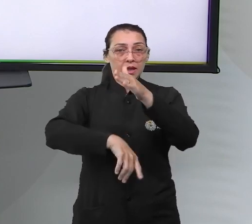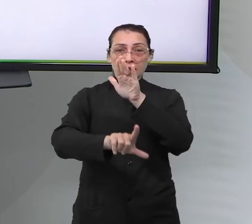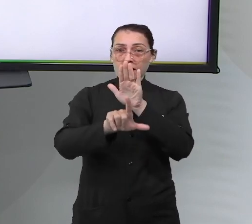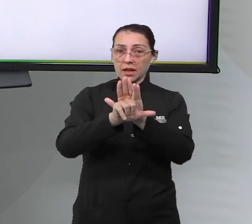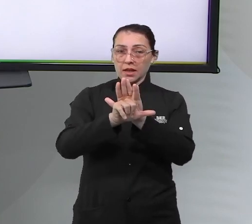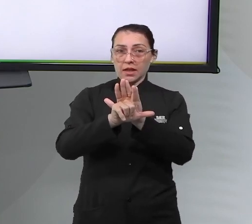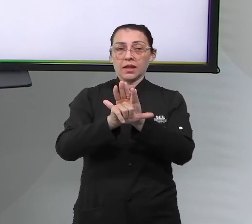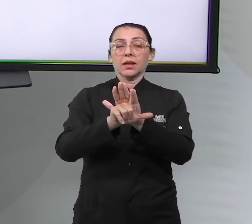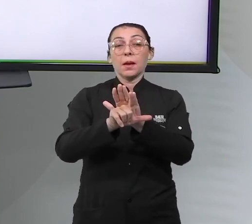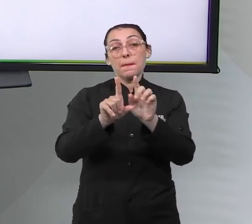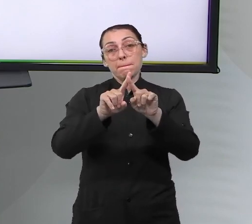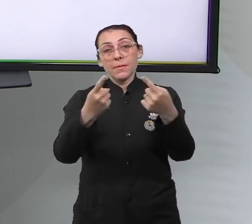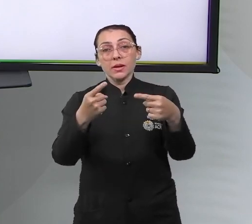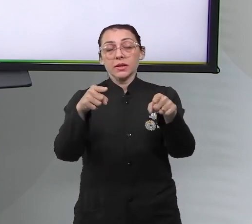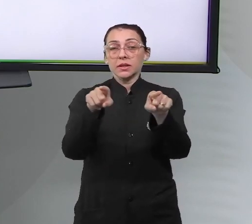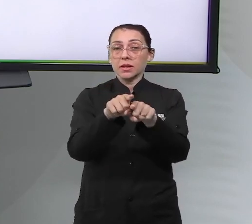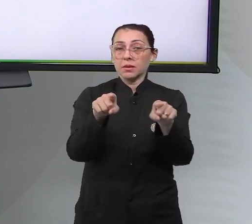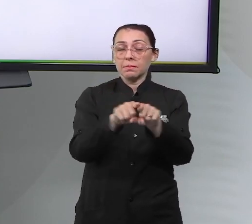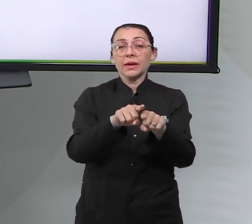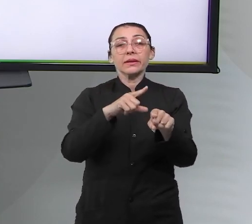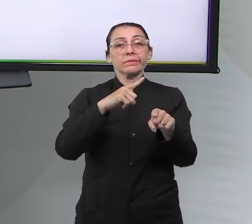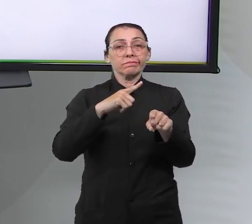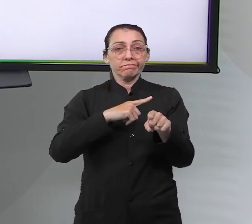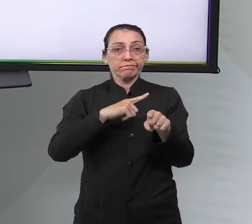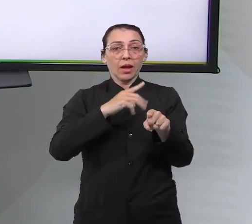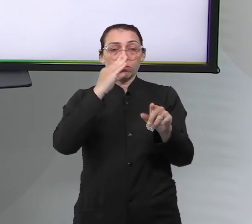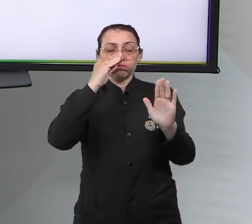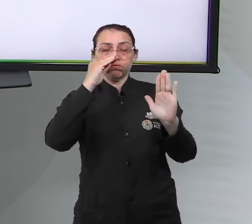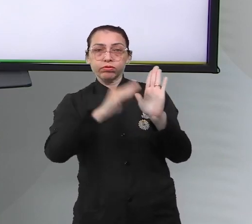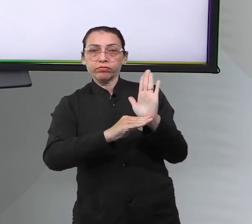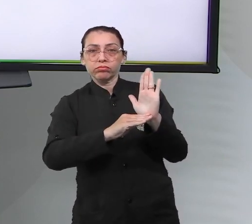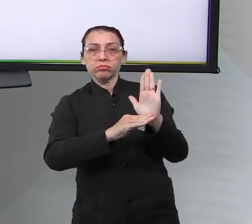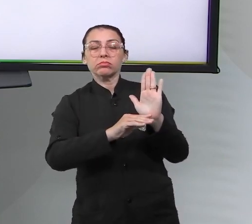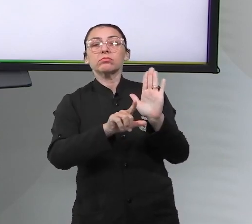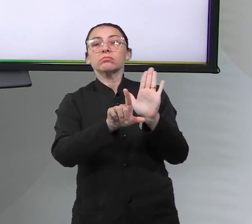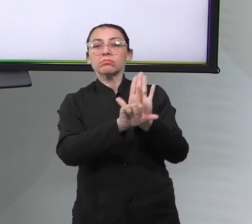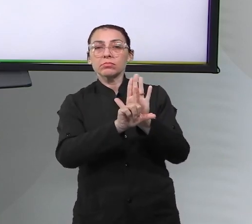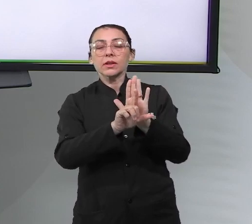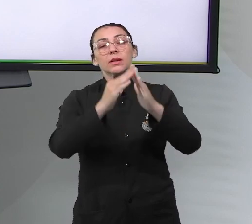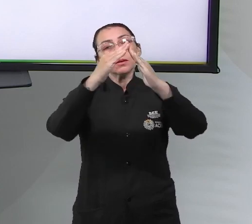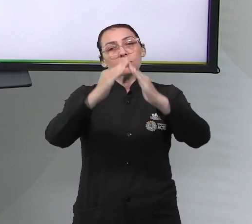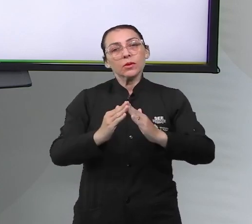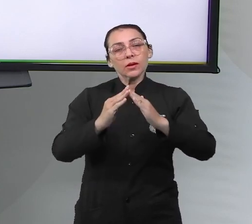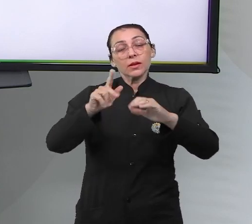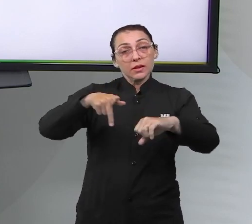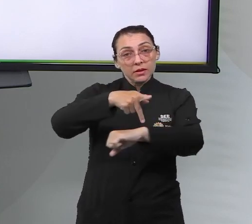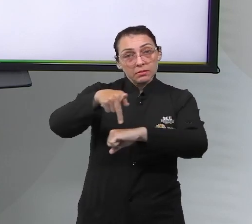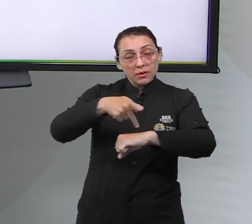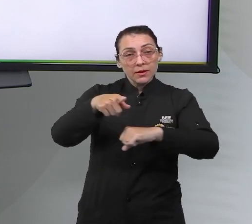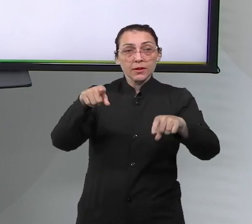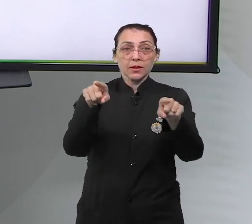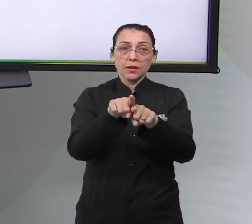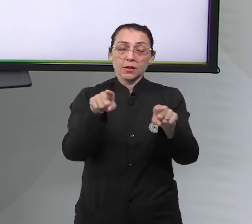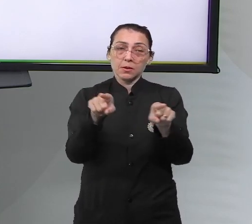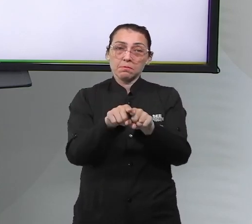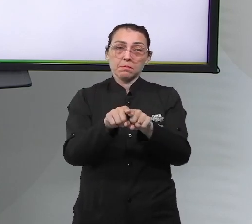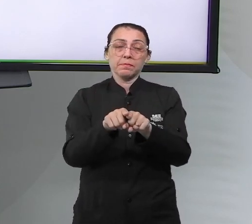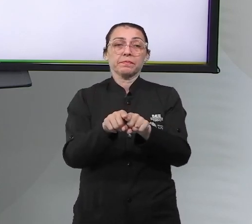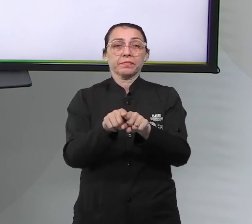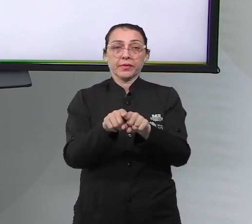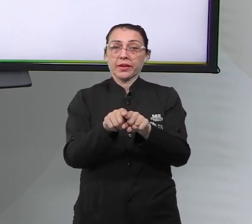legalizada. Mas também aquelas que muitas das vezes moram nesses países e estão em